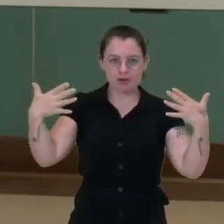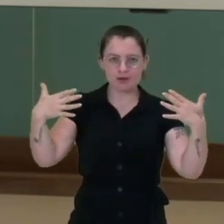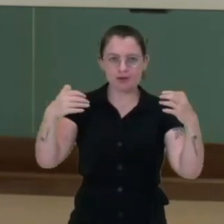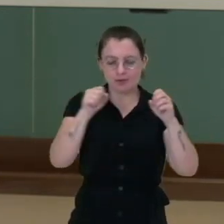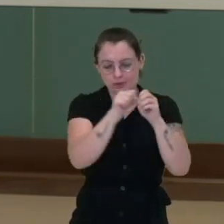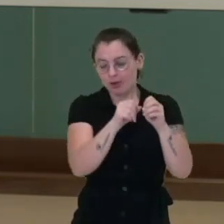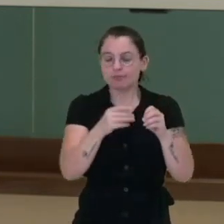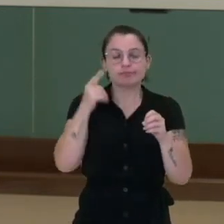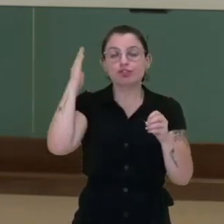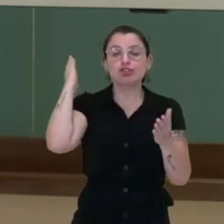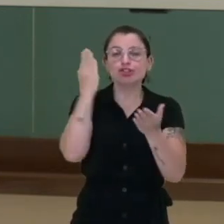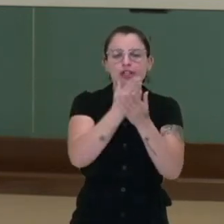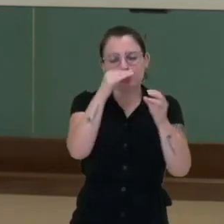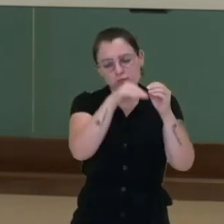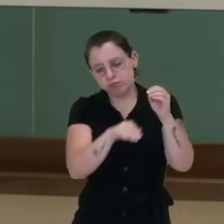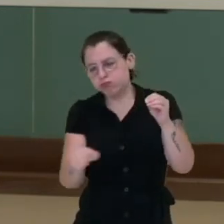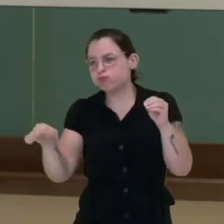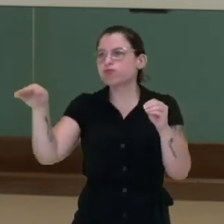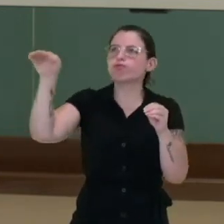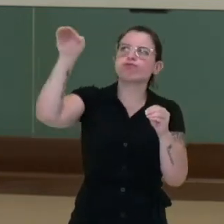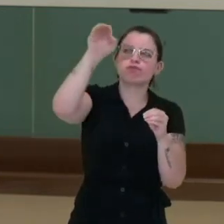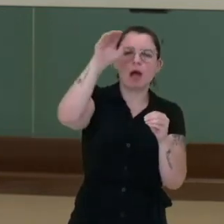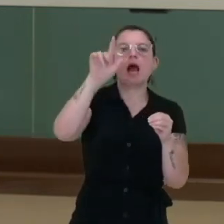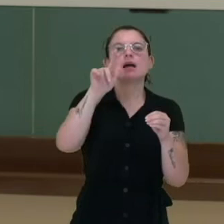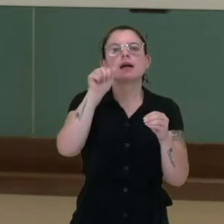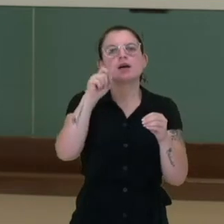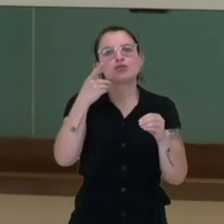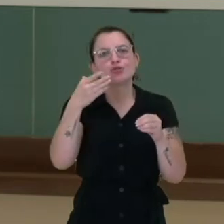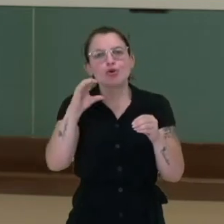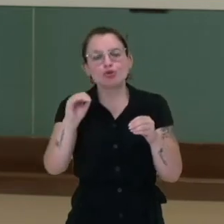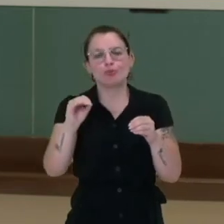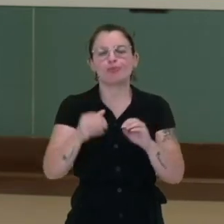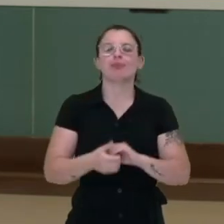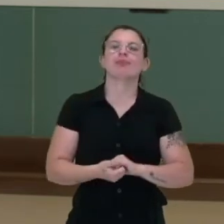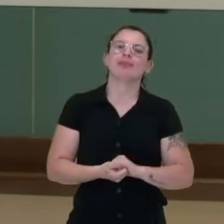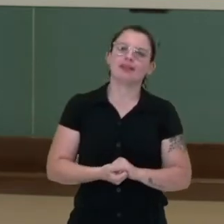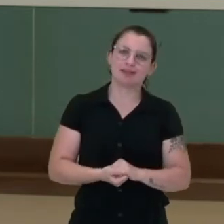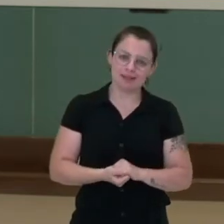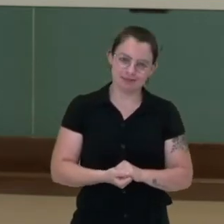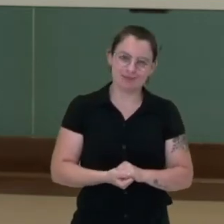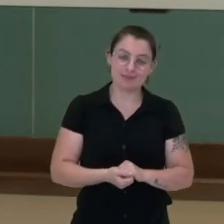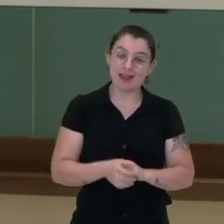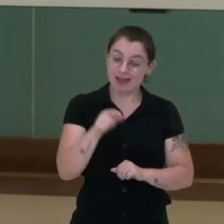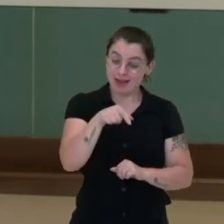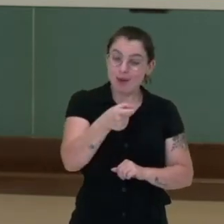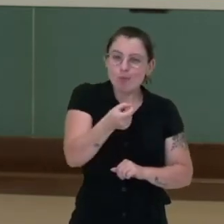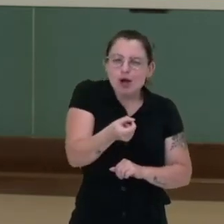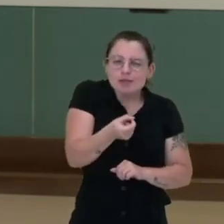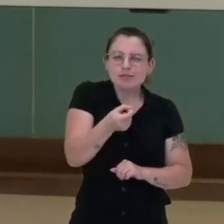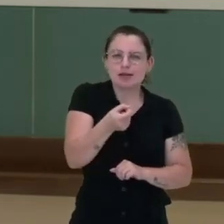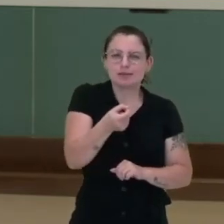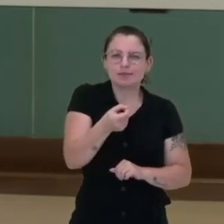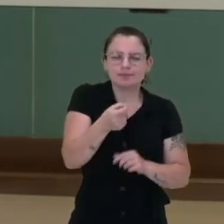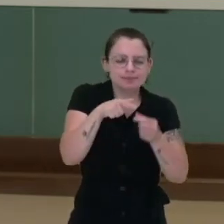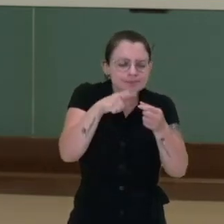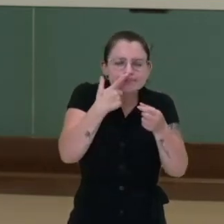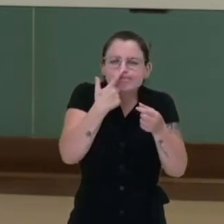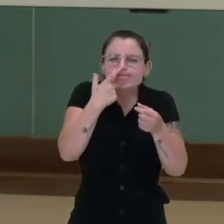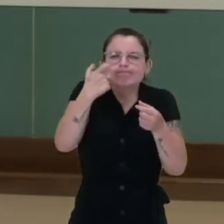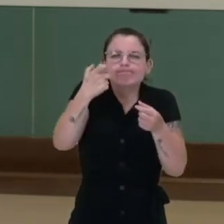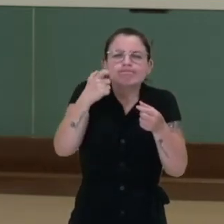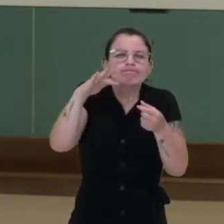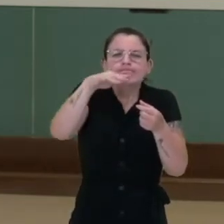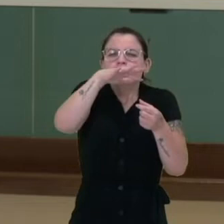passar automaticamente para o estado gasoso. Essa bolinha você já deve ter visto. Ela era grandinha